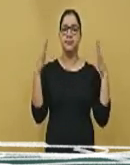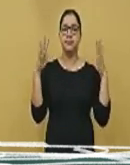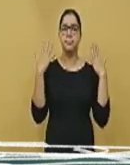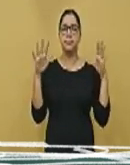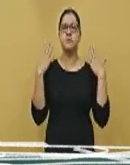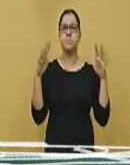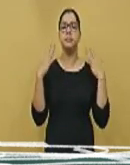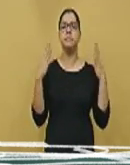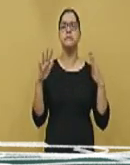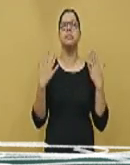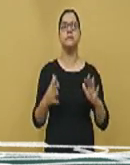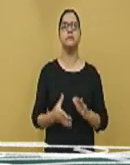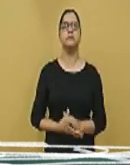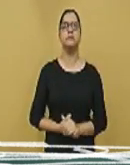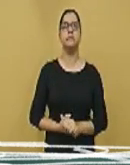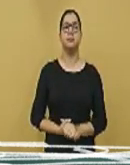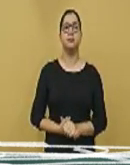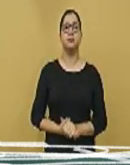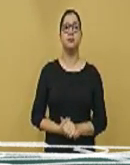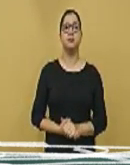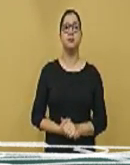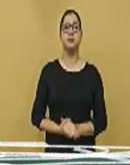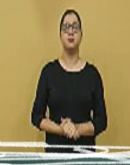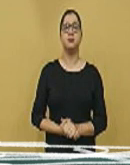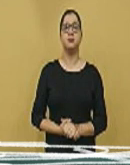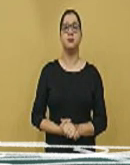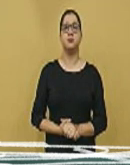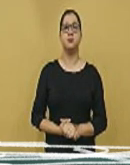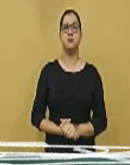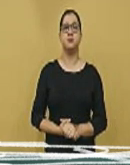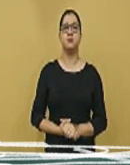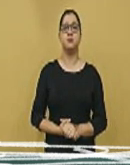Seguindo a sequência de sorteios,